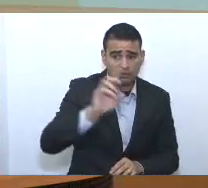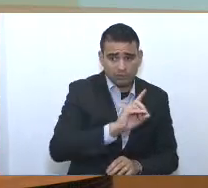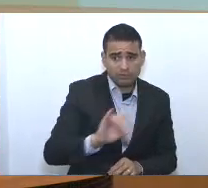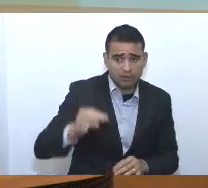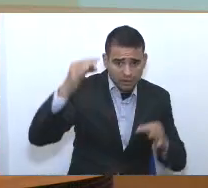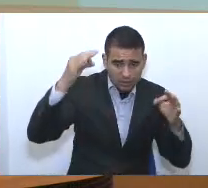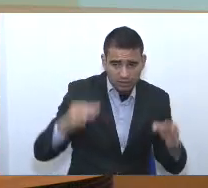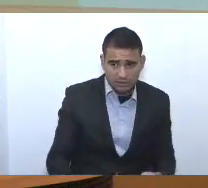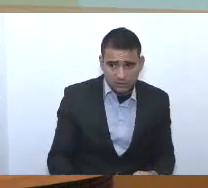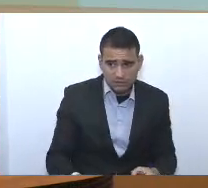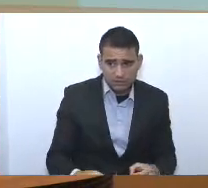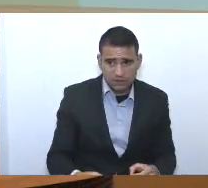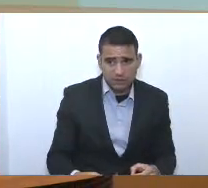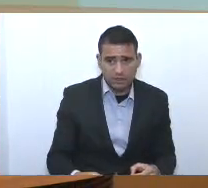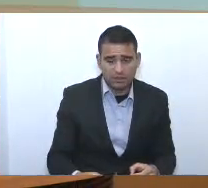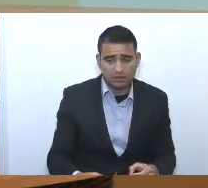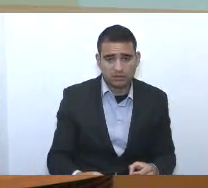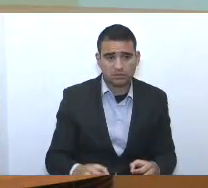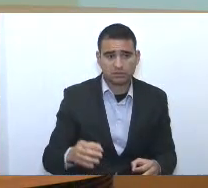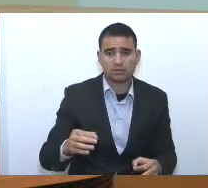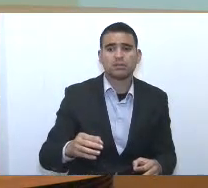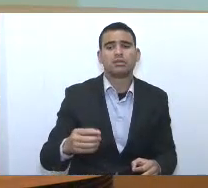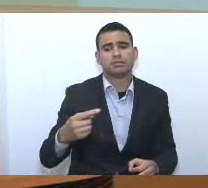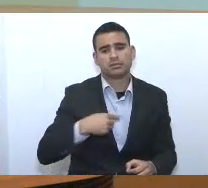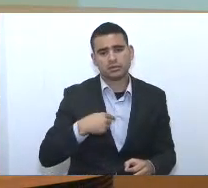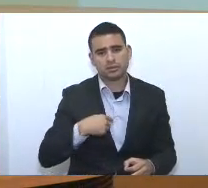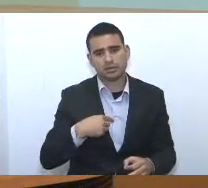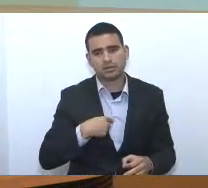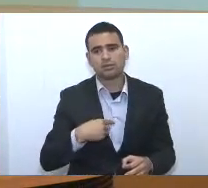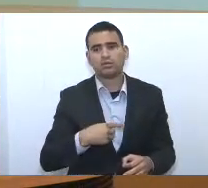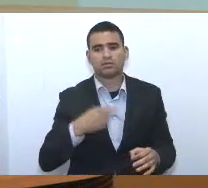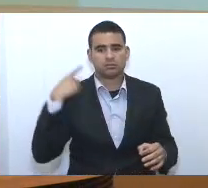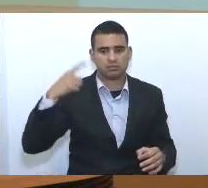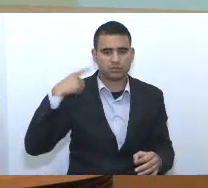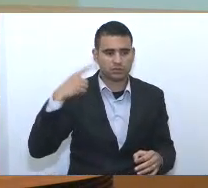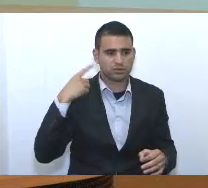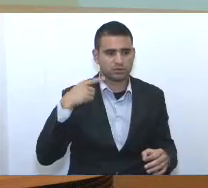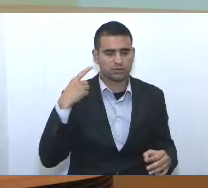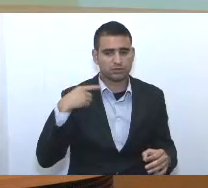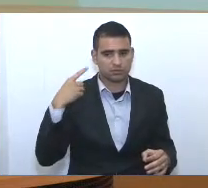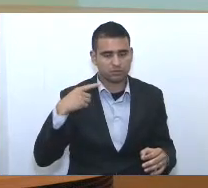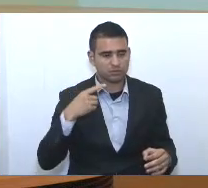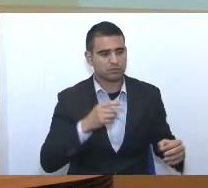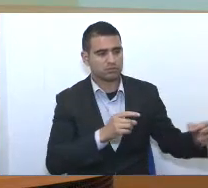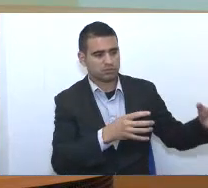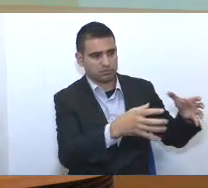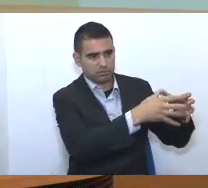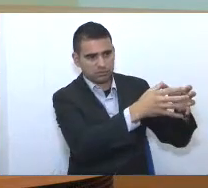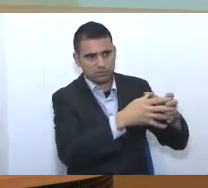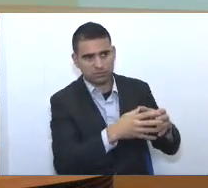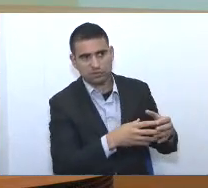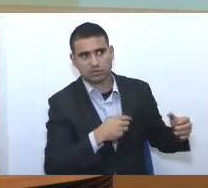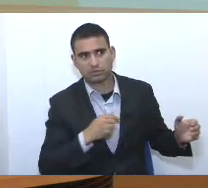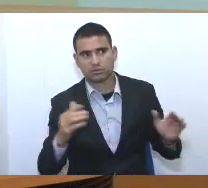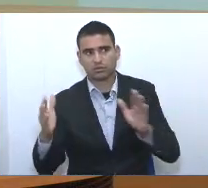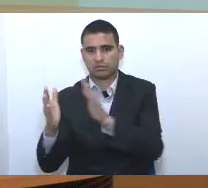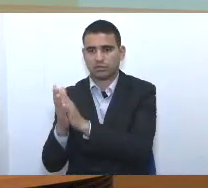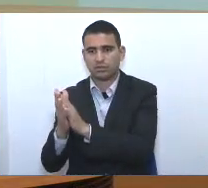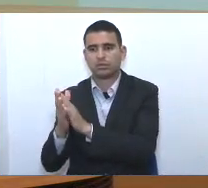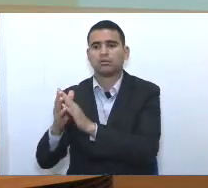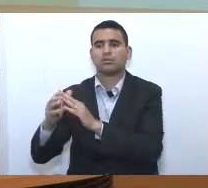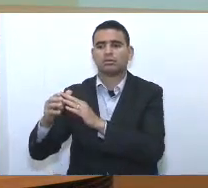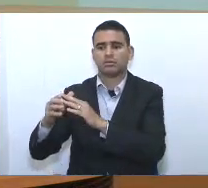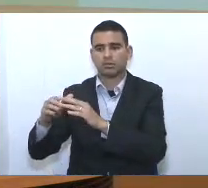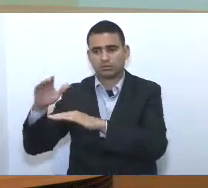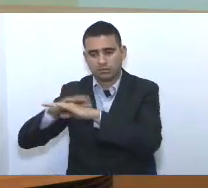entrou contra os meus vizinhos, contra os meus amigos, eu vou pegar os meus advogados, me desculpem a minha sinceridade, e vou entrar contra os prédios da prefeitura